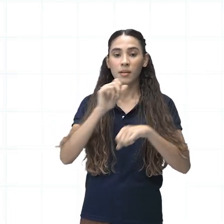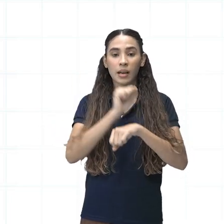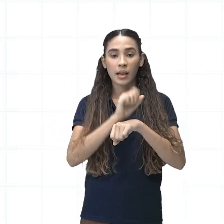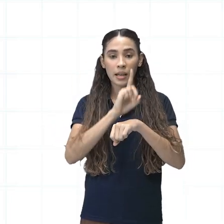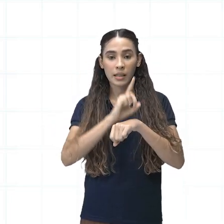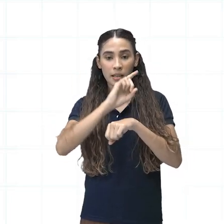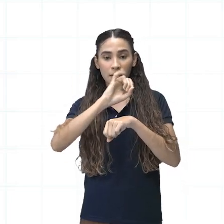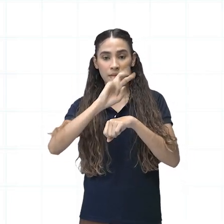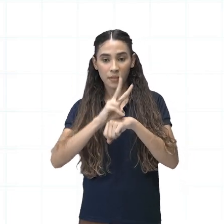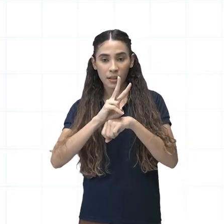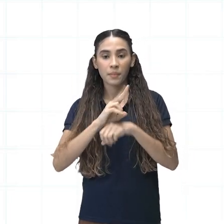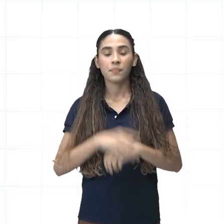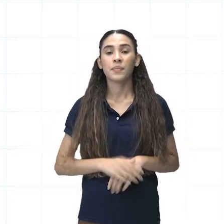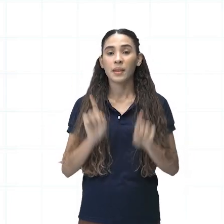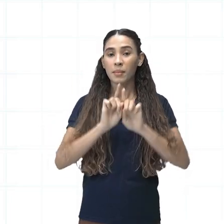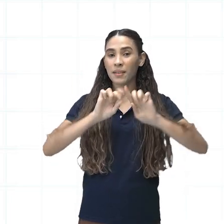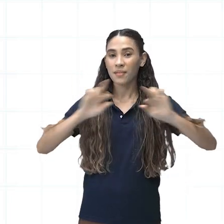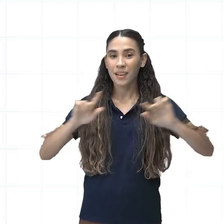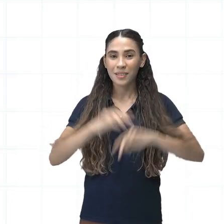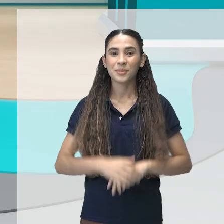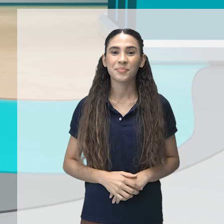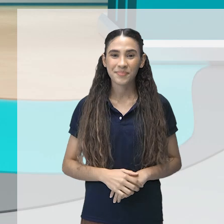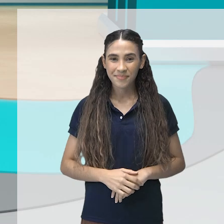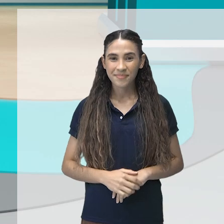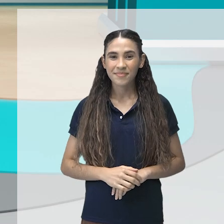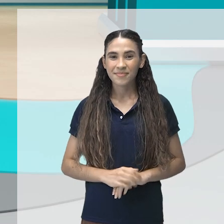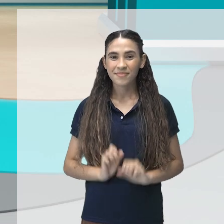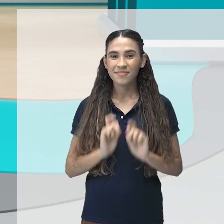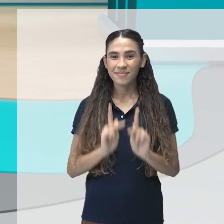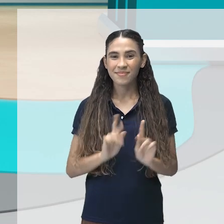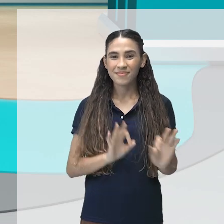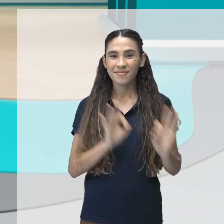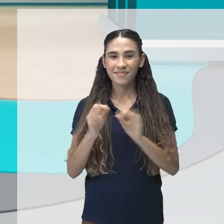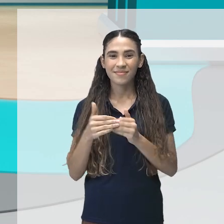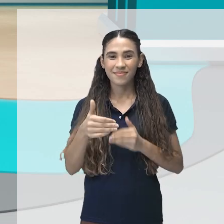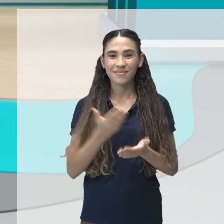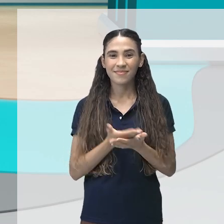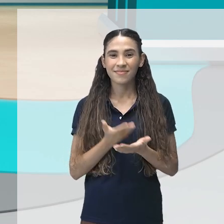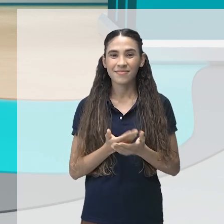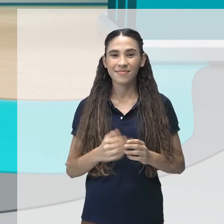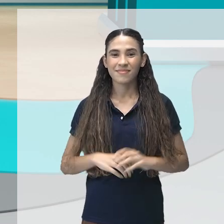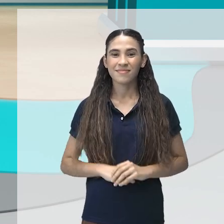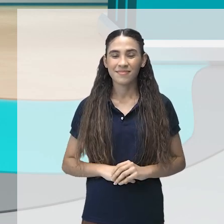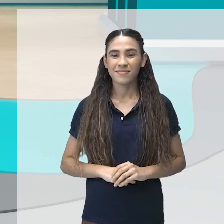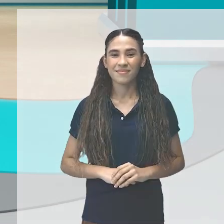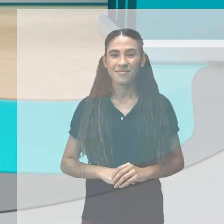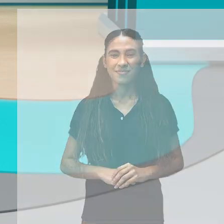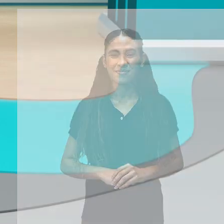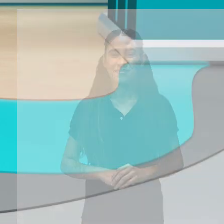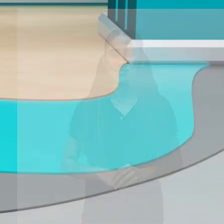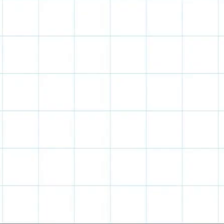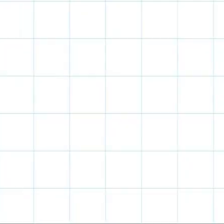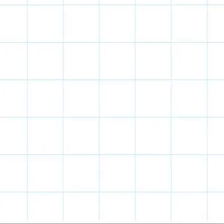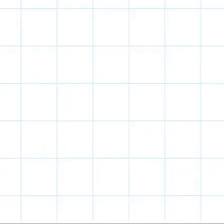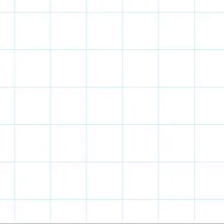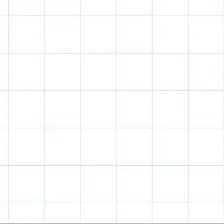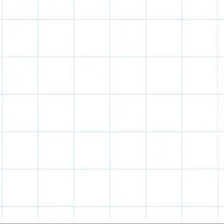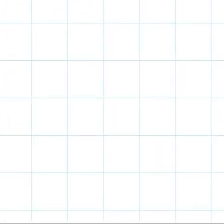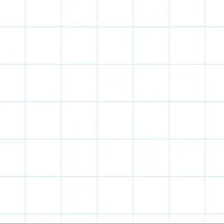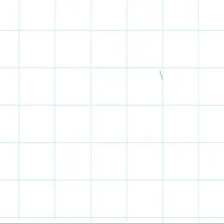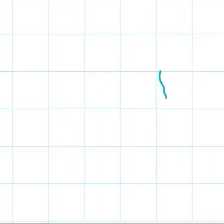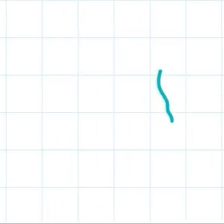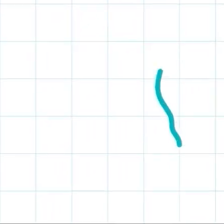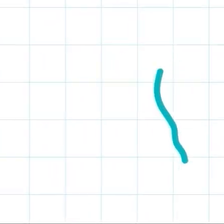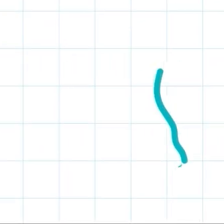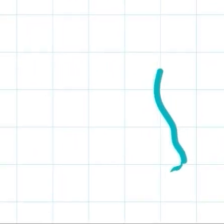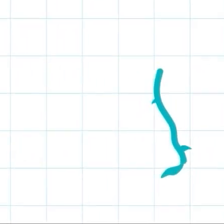preposições, advérbios, entre outros. So, let's get started. Então, vamos começar.